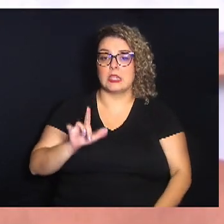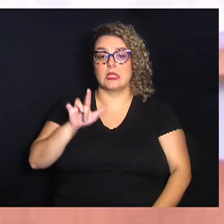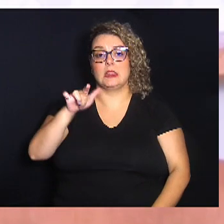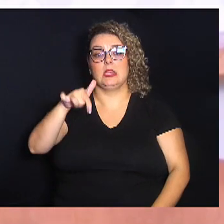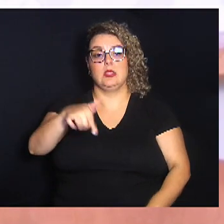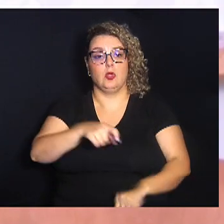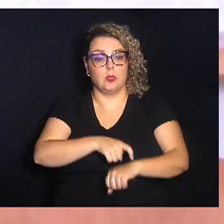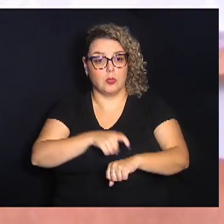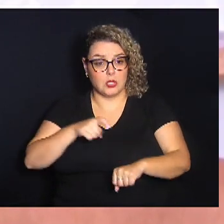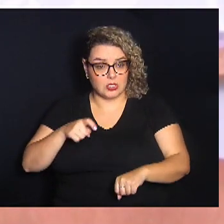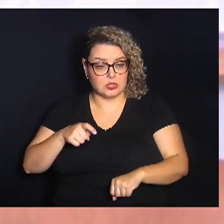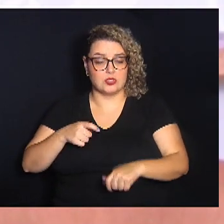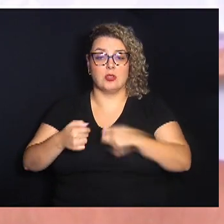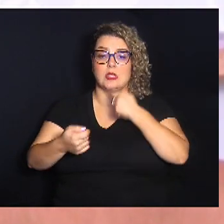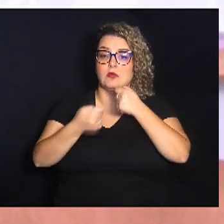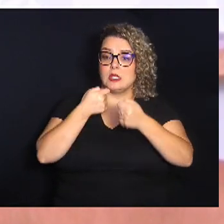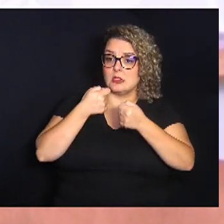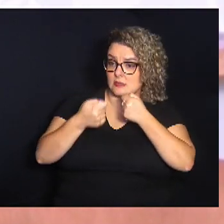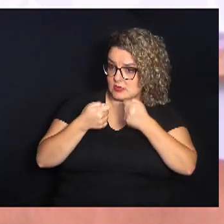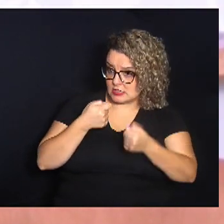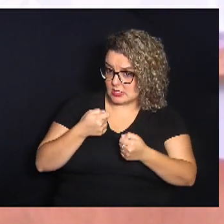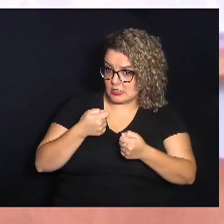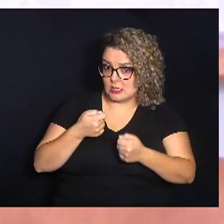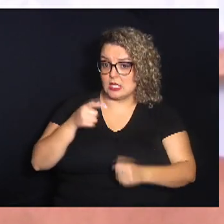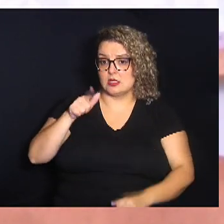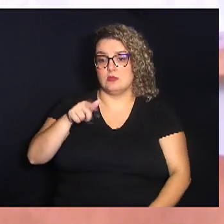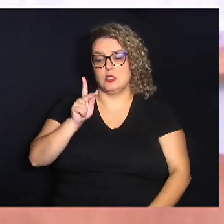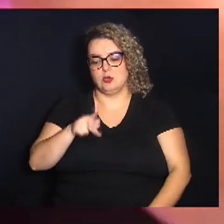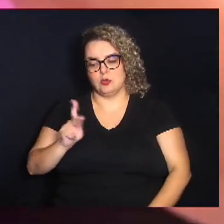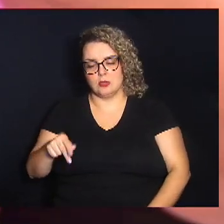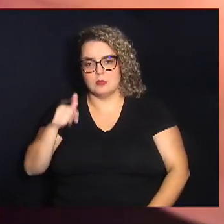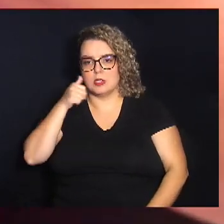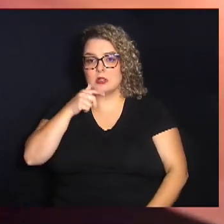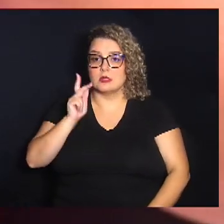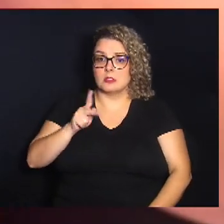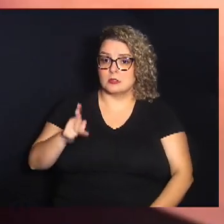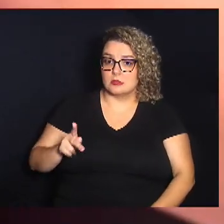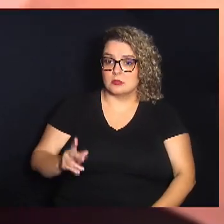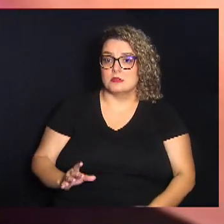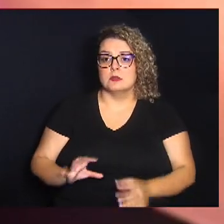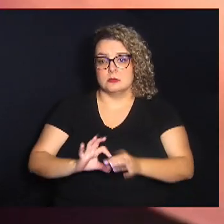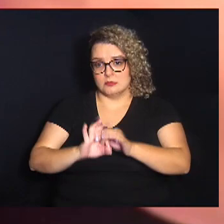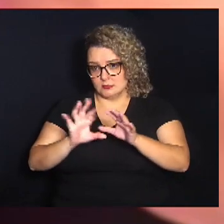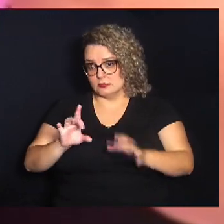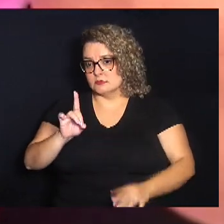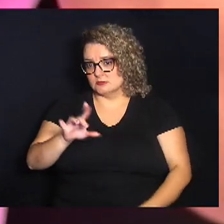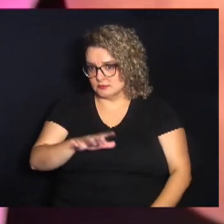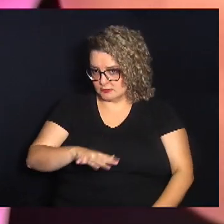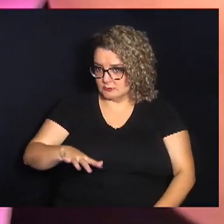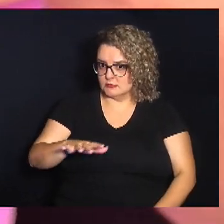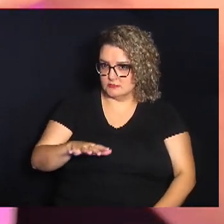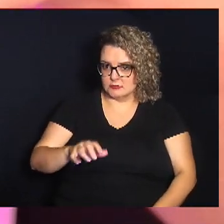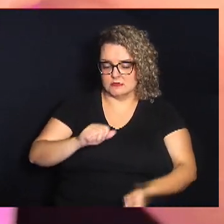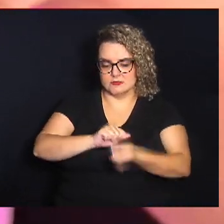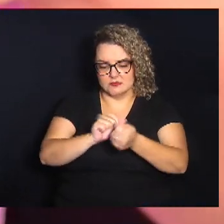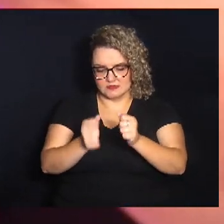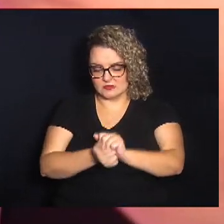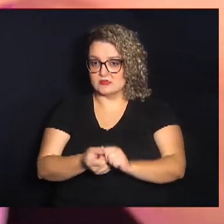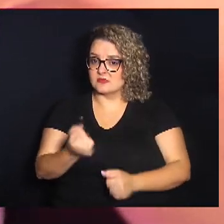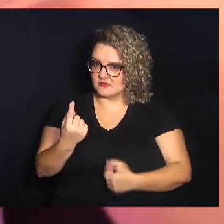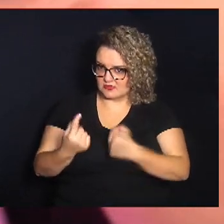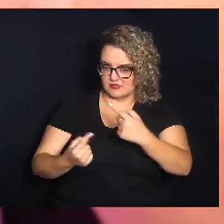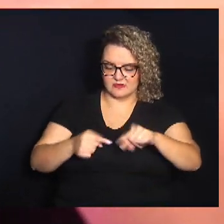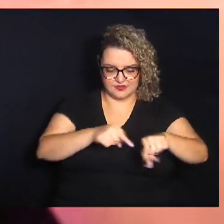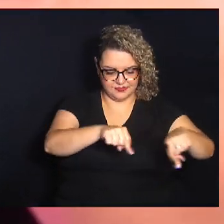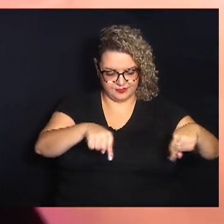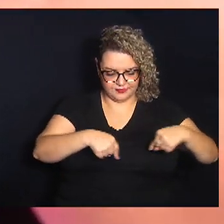momento que ele foi entrevistado, aí o professor ou a professora, com a aprovação da diretora, vai encaixá-lo em uma turma.